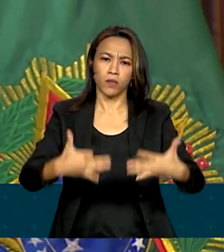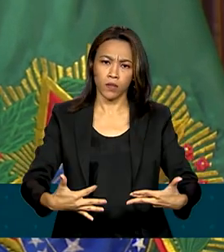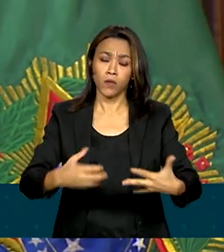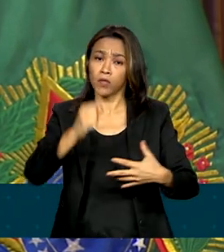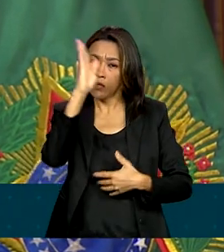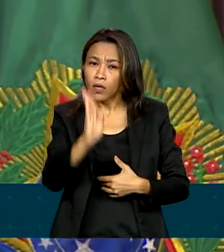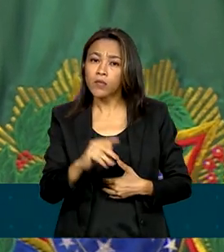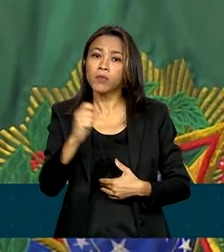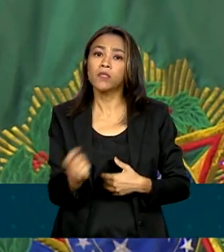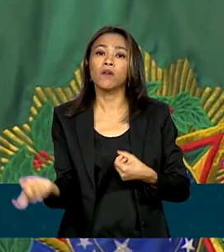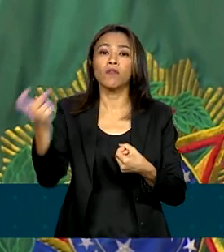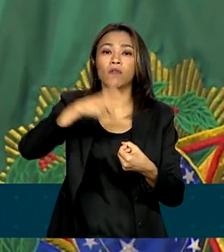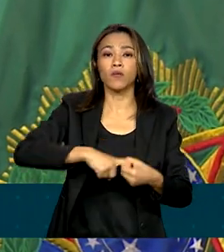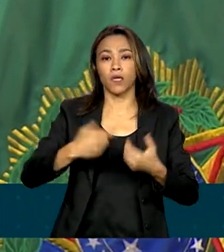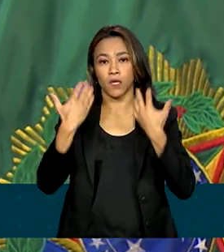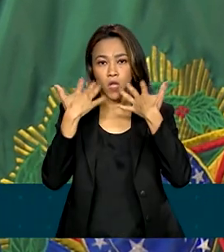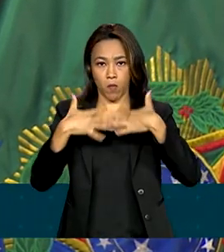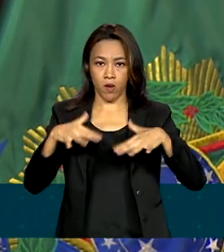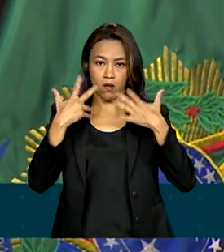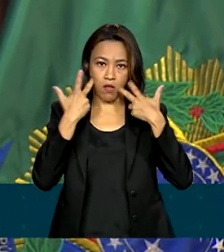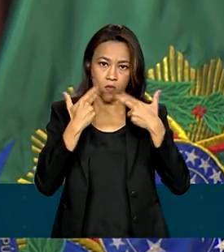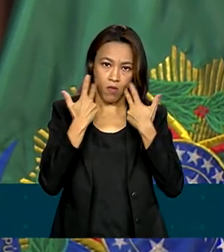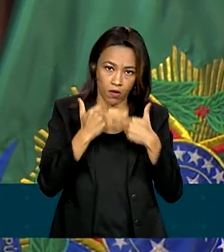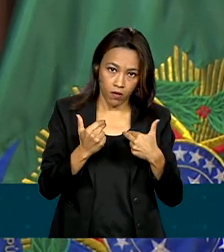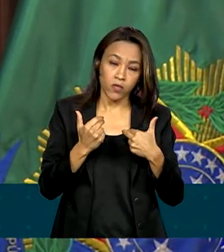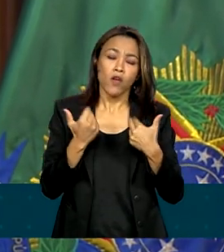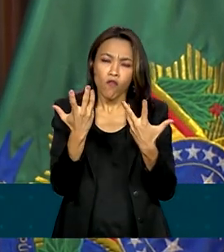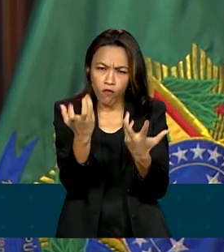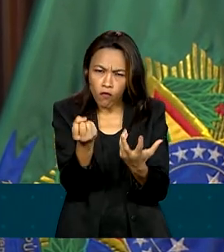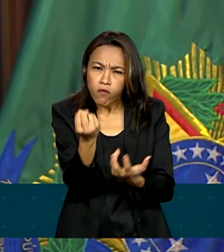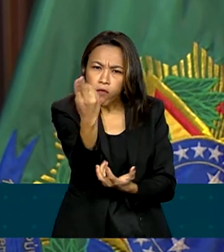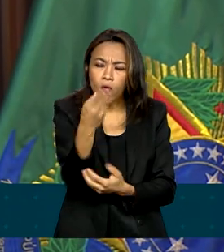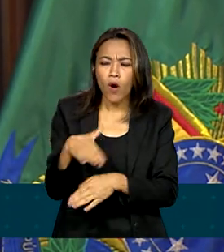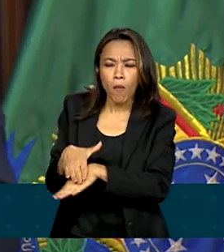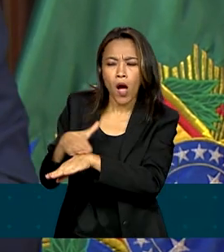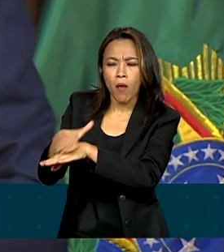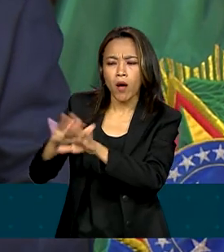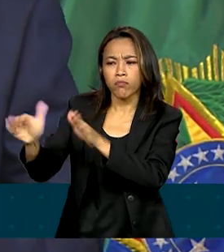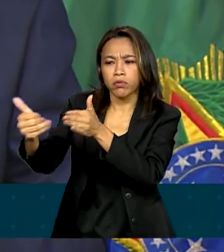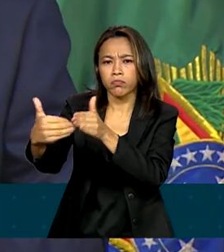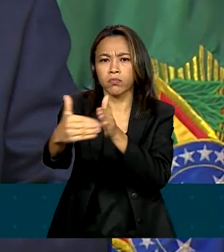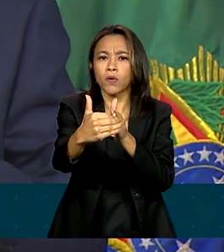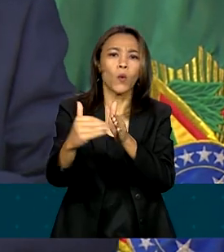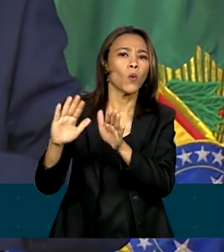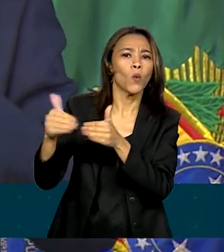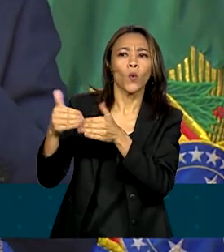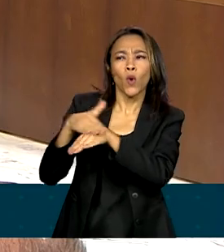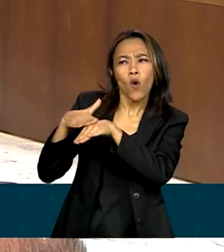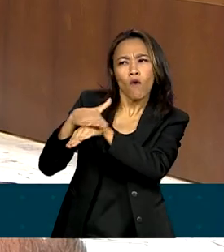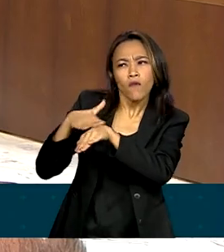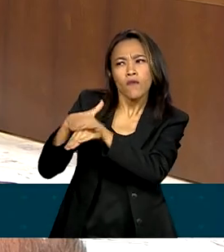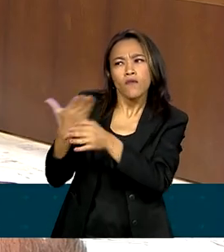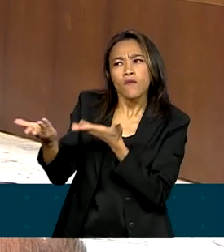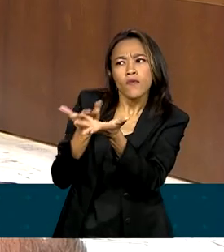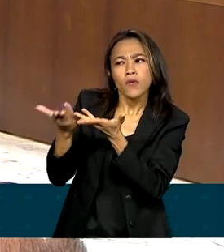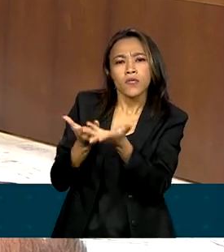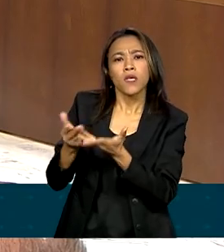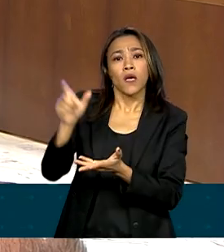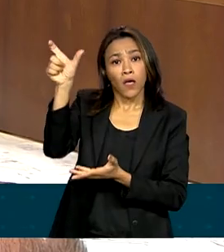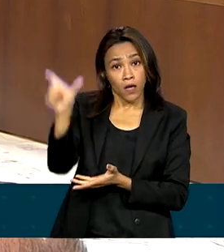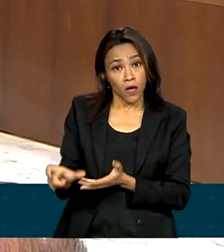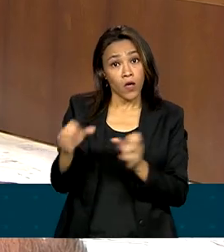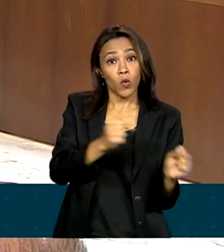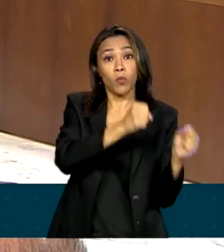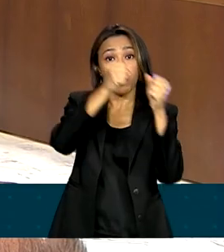à normalidade. Eu vou trabalhar muito, conversar muito, para que o Poder Judiciário faça o papel do Poder